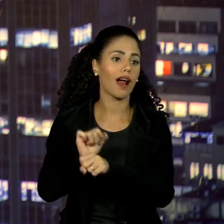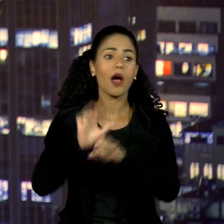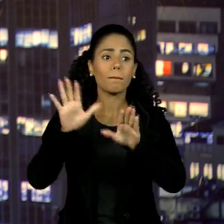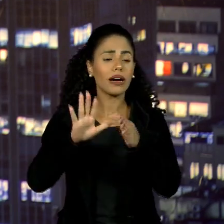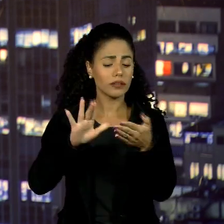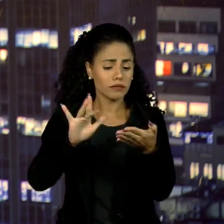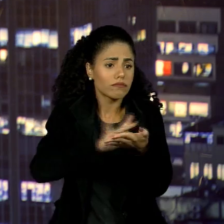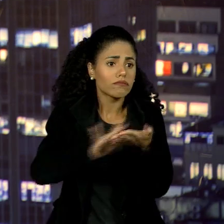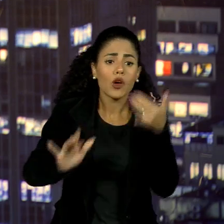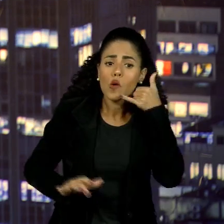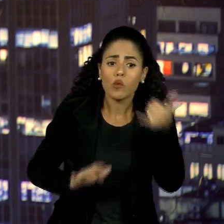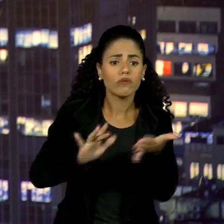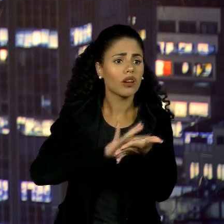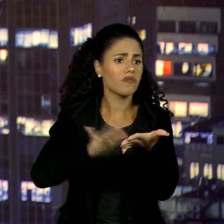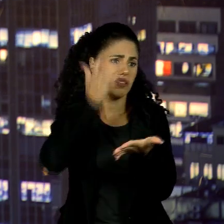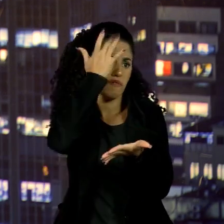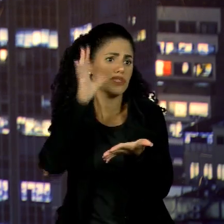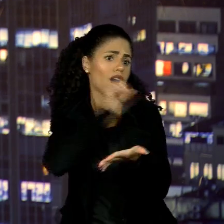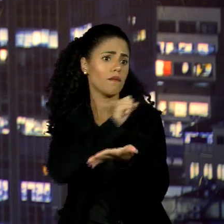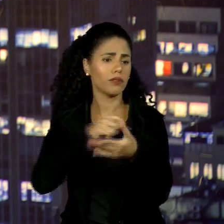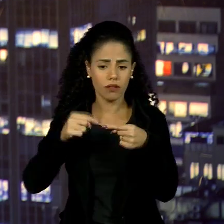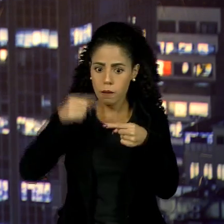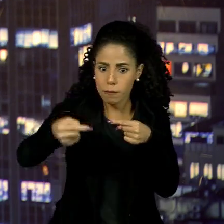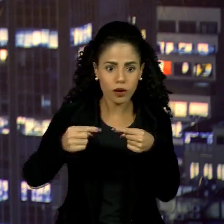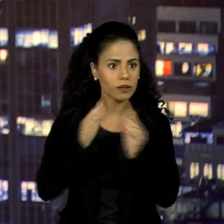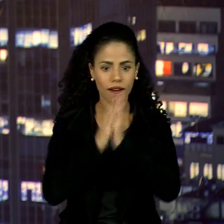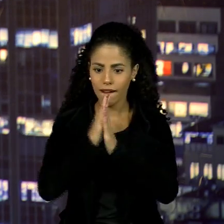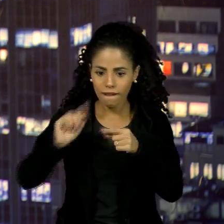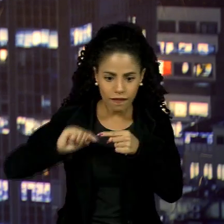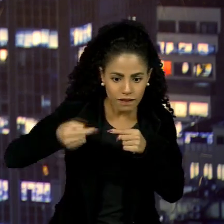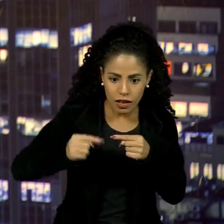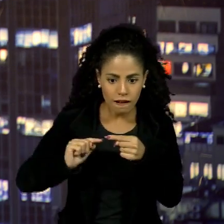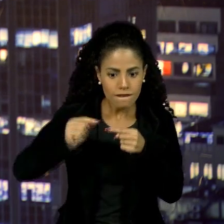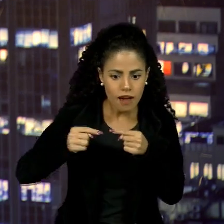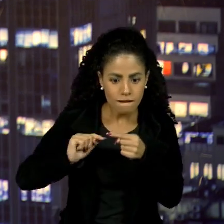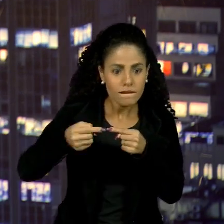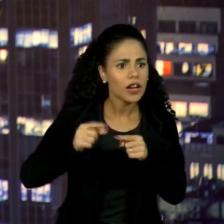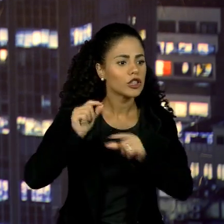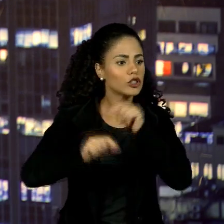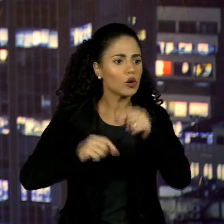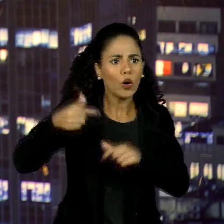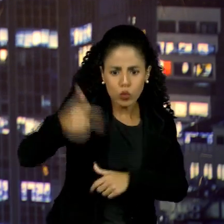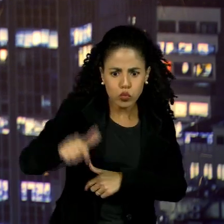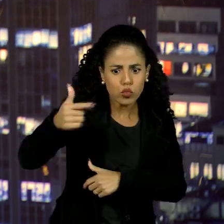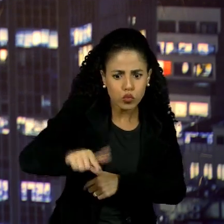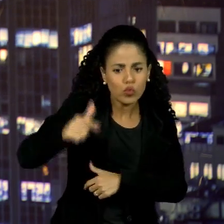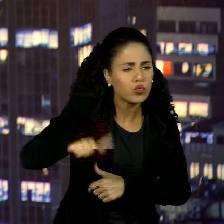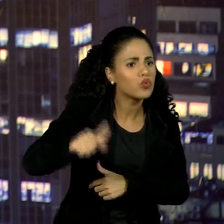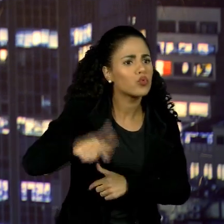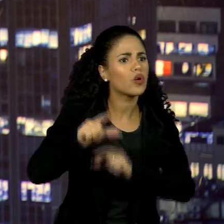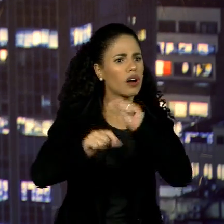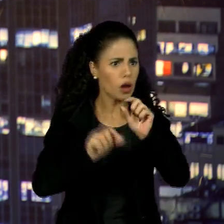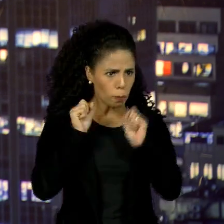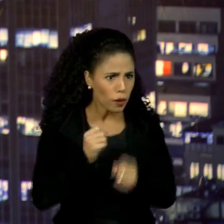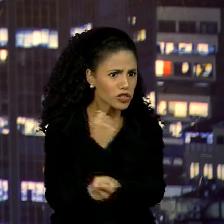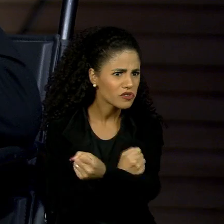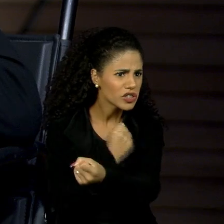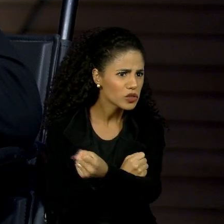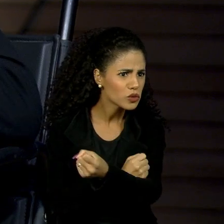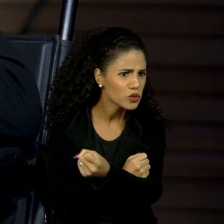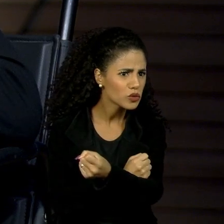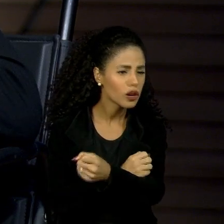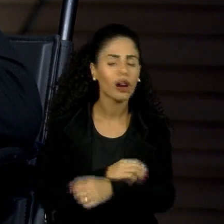você consegue fazer isso muito rapidamente, né? Isso pode facilitar a esse jogo desenfreado?